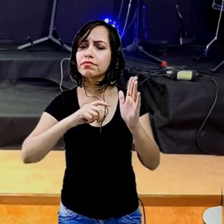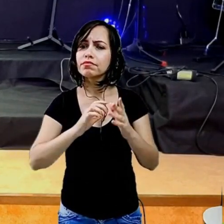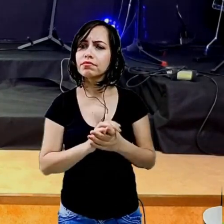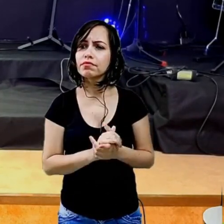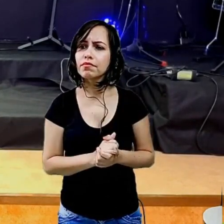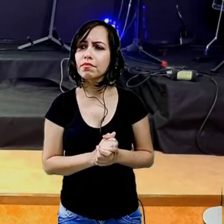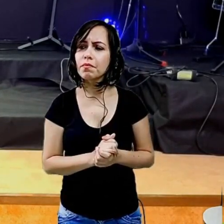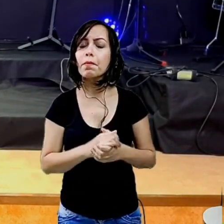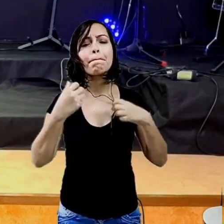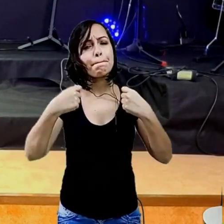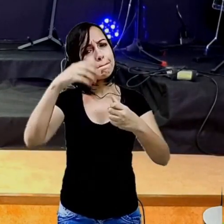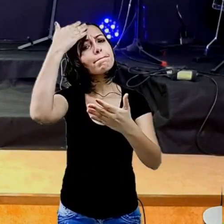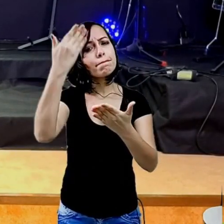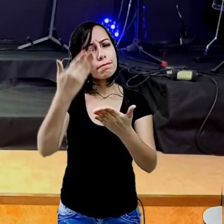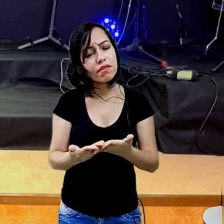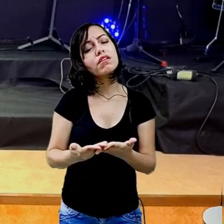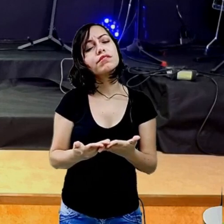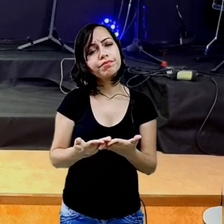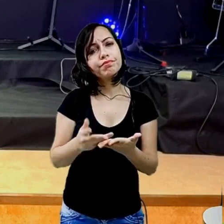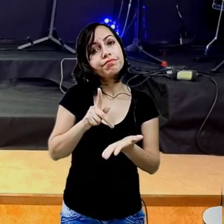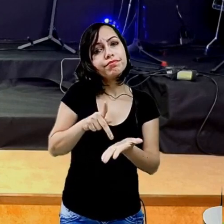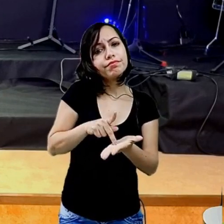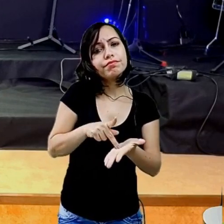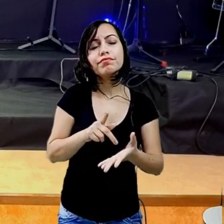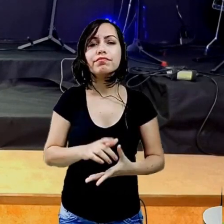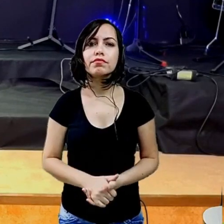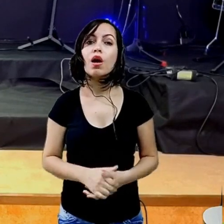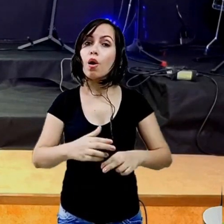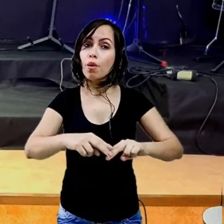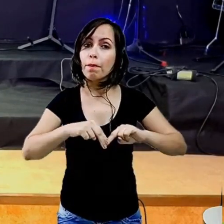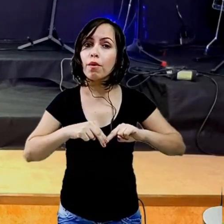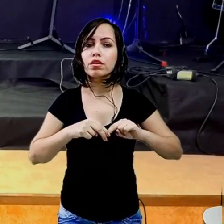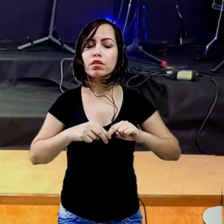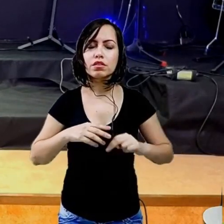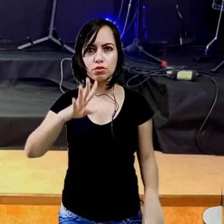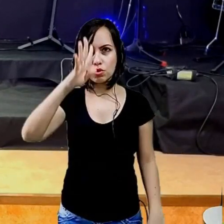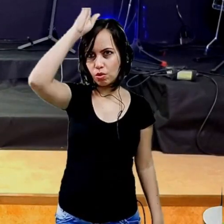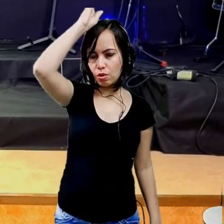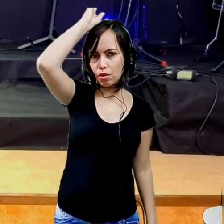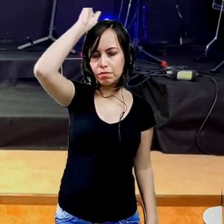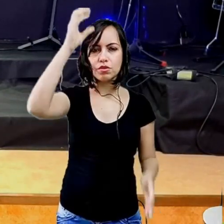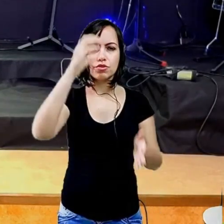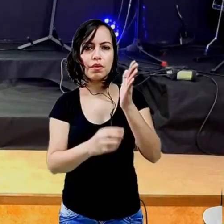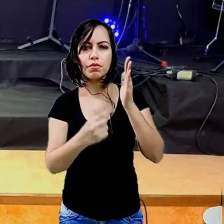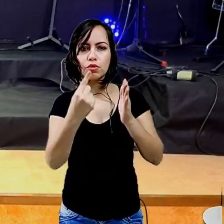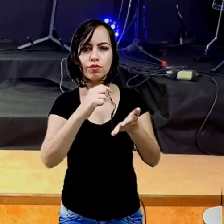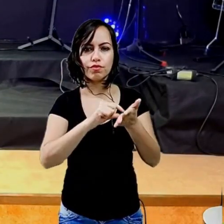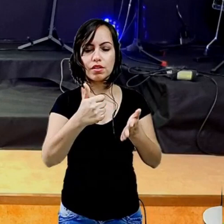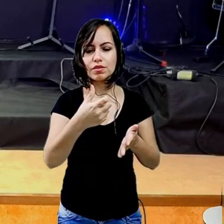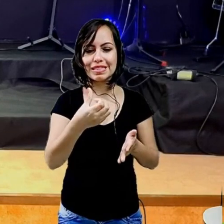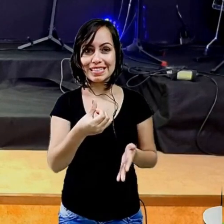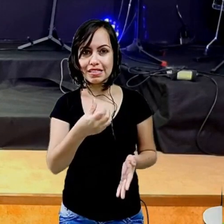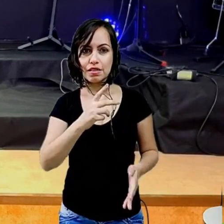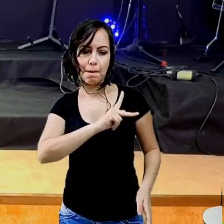credibilidade de crer, de confiar verdadeiramente. Por isso, lá em Romanos 1,16, o apóstolo Paulo diz: